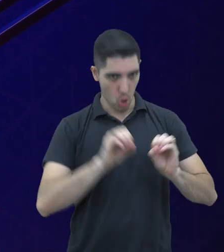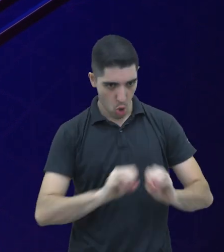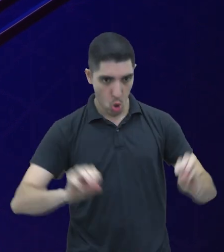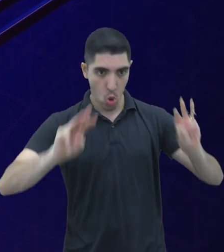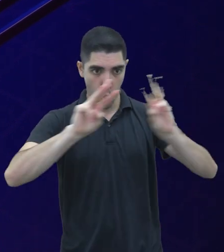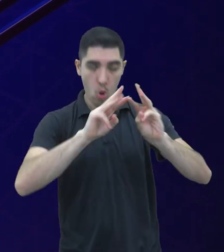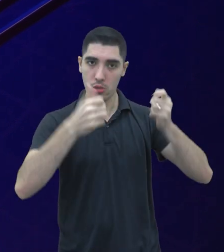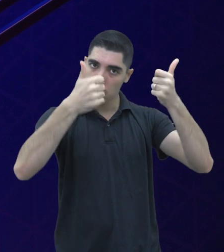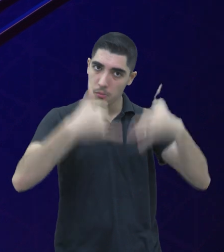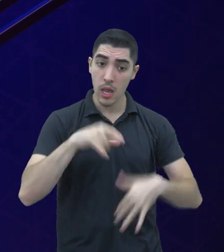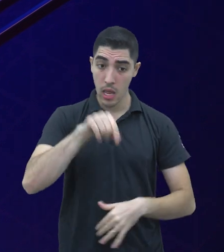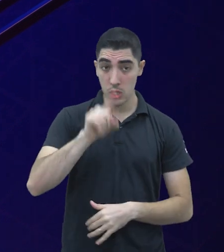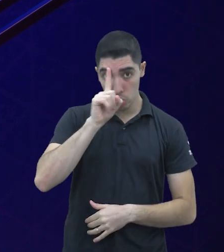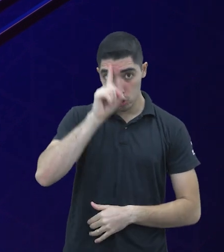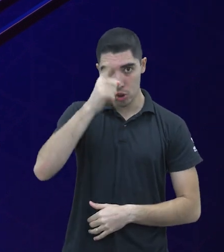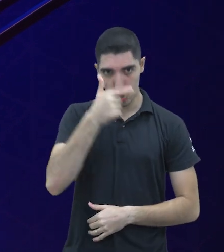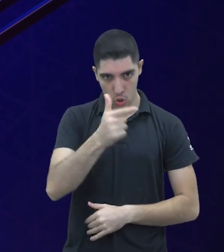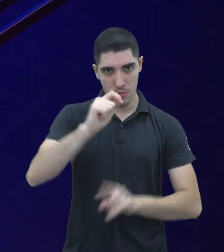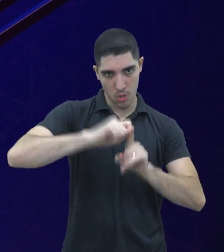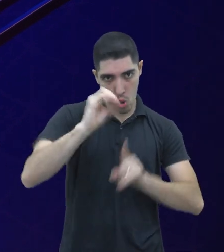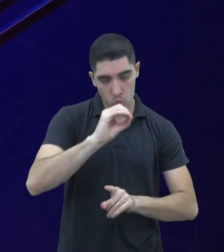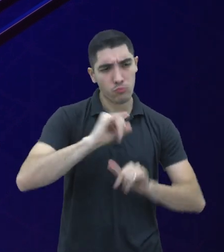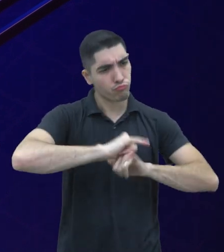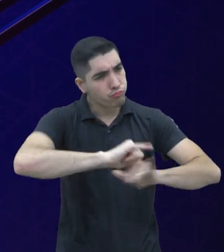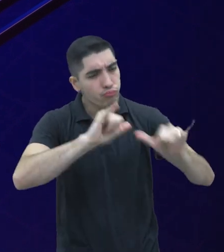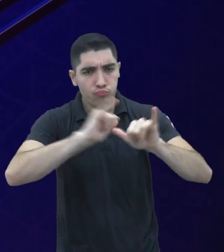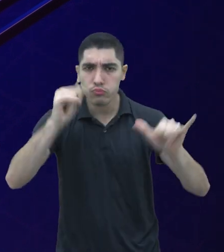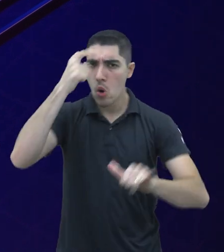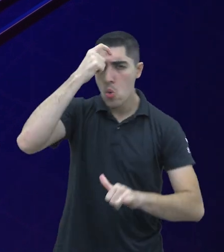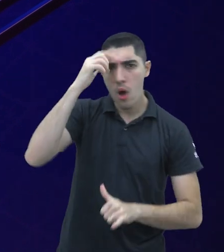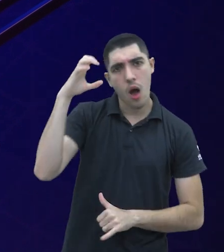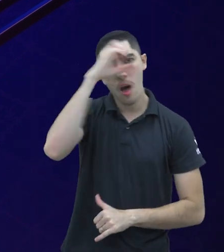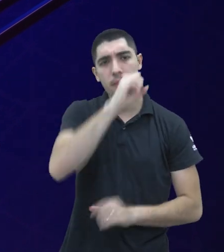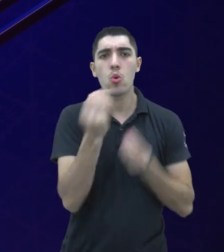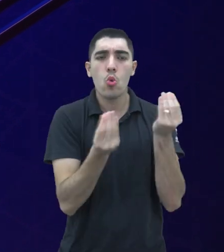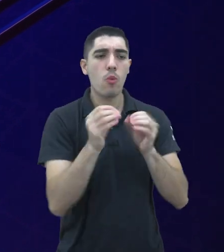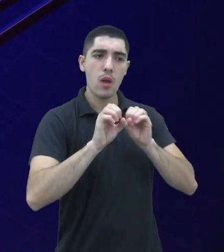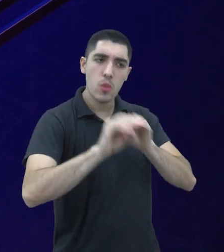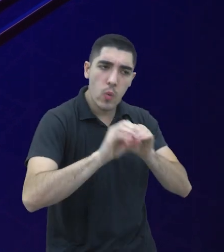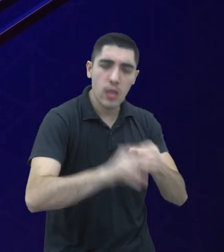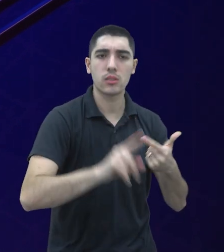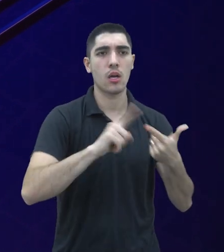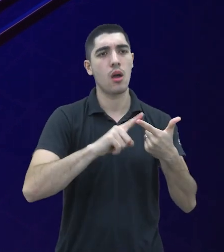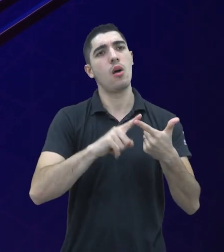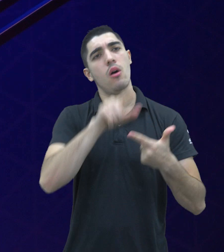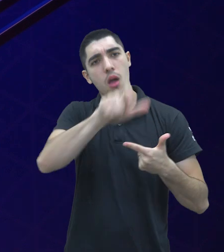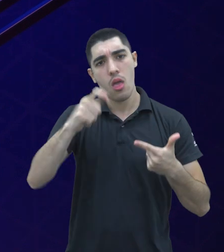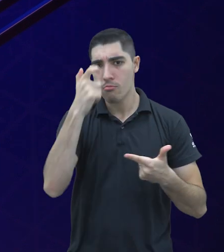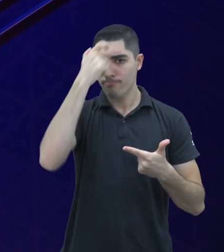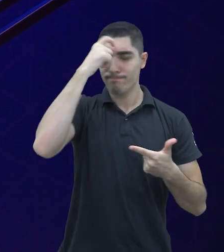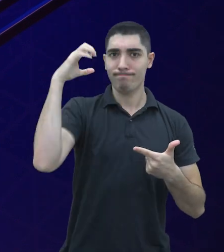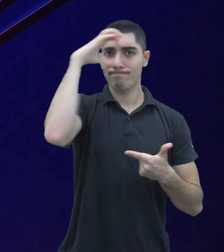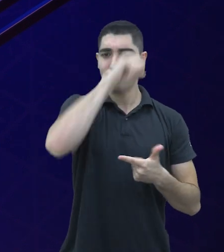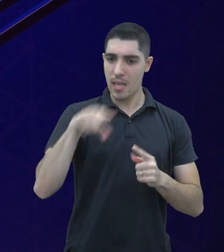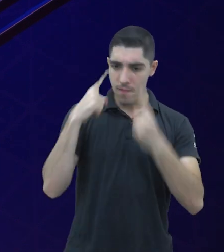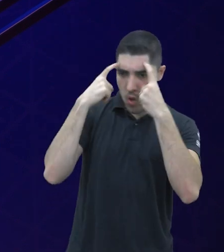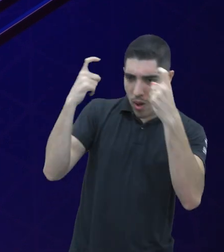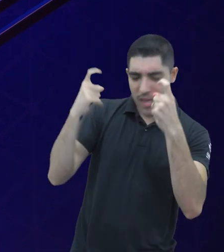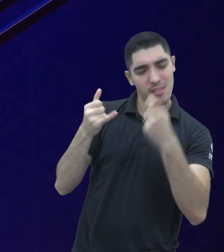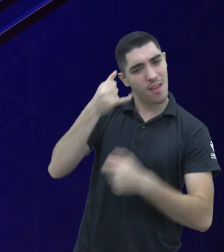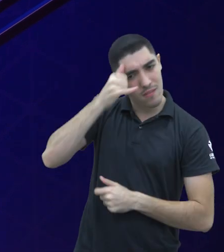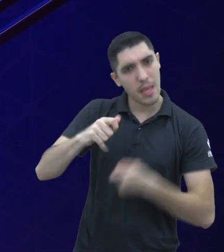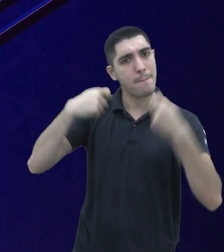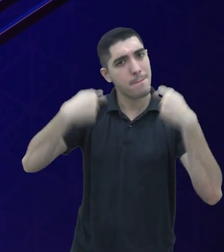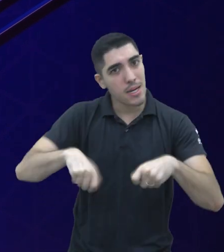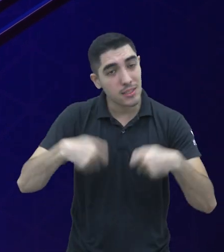Nações Unidas defendem que a data sirva, né, para divulgar a mensagem da não violência por meios como a educação e o aumento da consciência pública sobre o